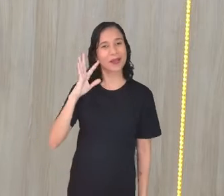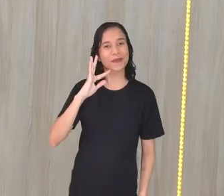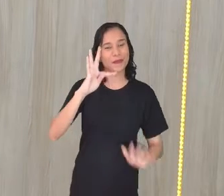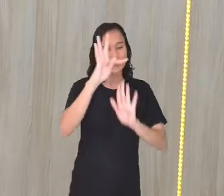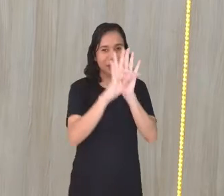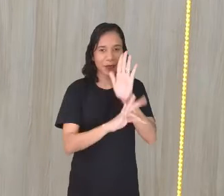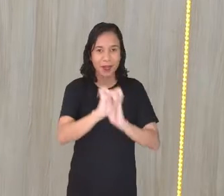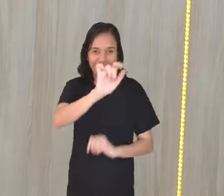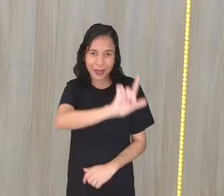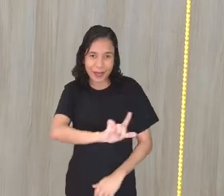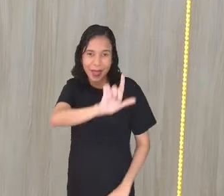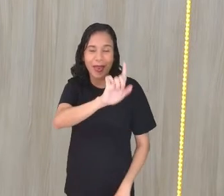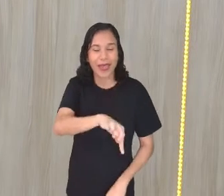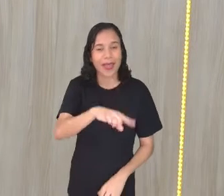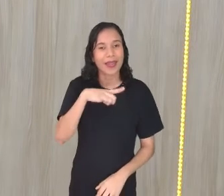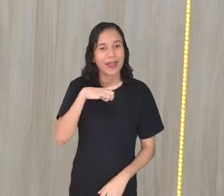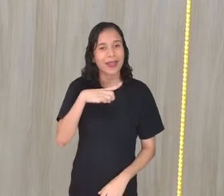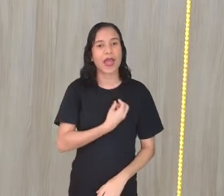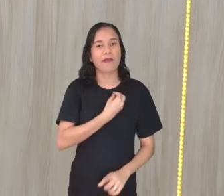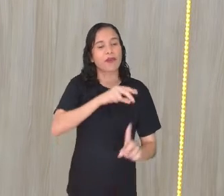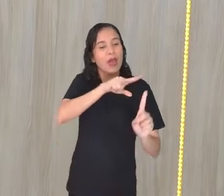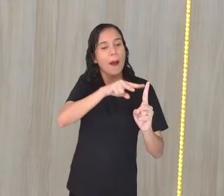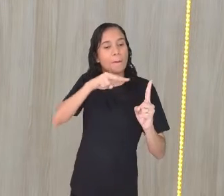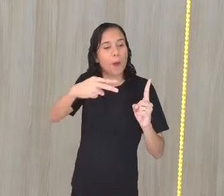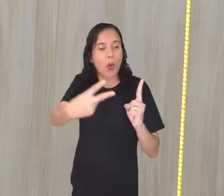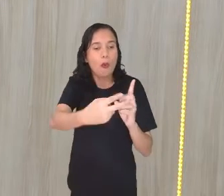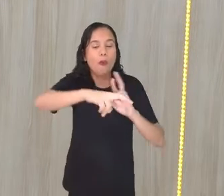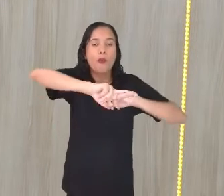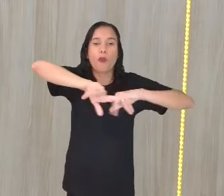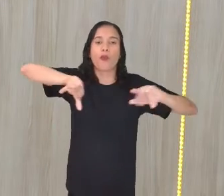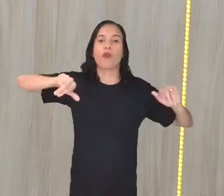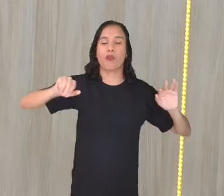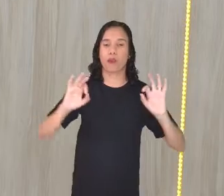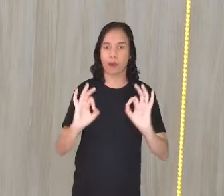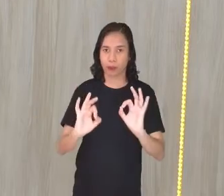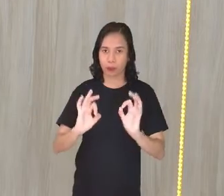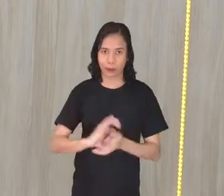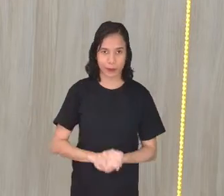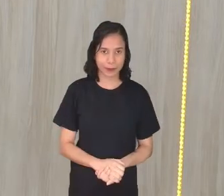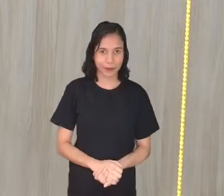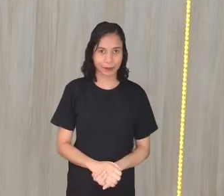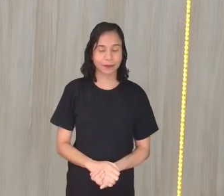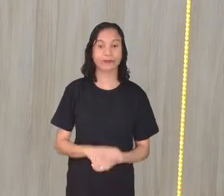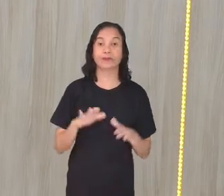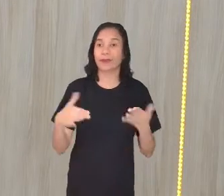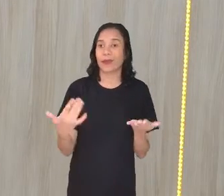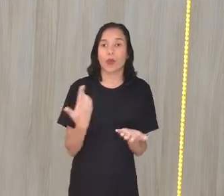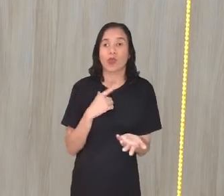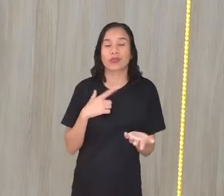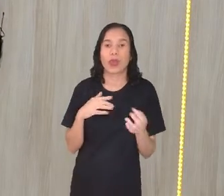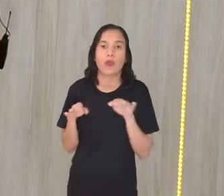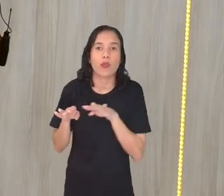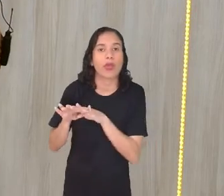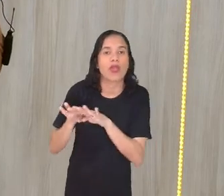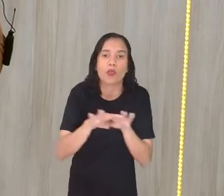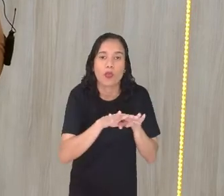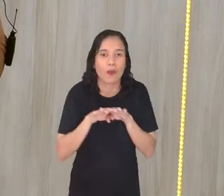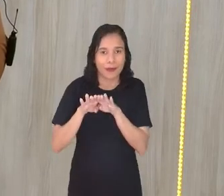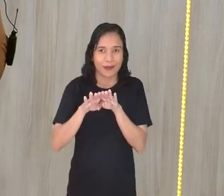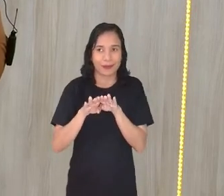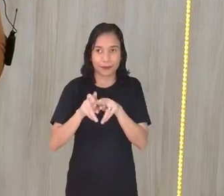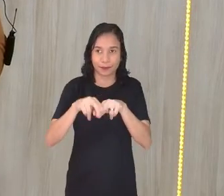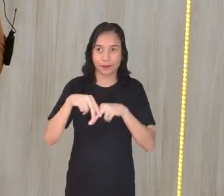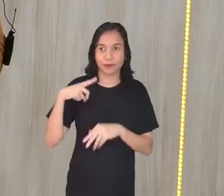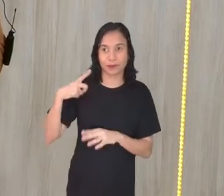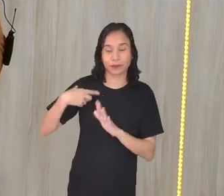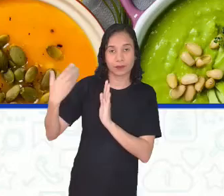é justamente essa existência de contrapontos, de pontos de vista diferentes, tá? Então, não há um consenso. Enquanto que